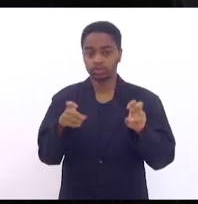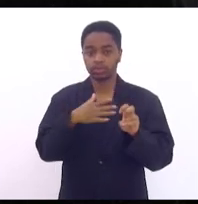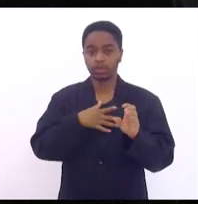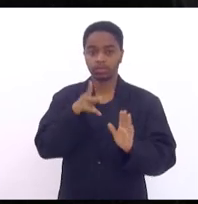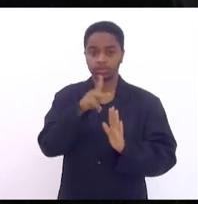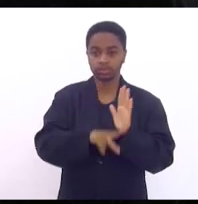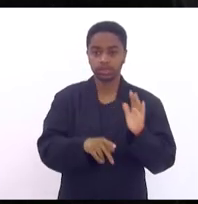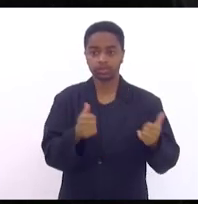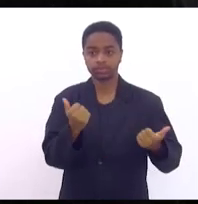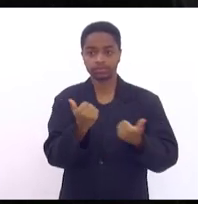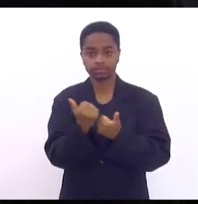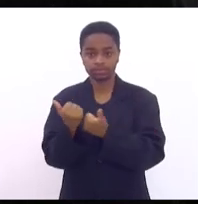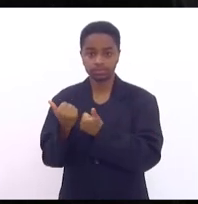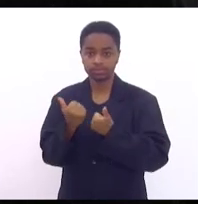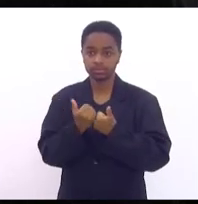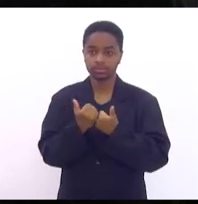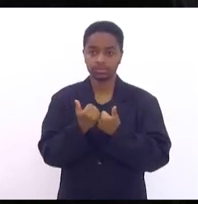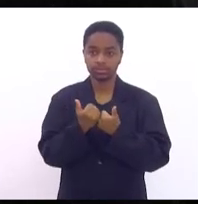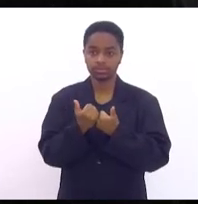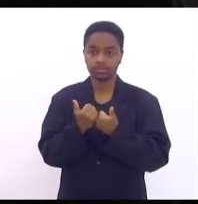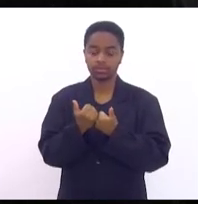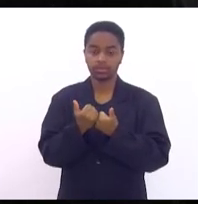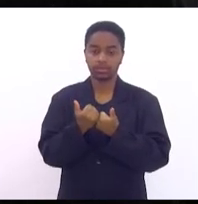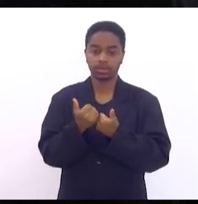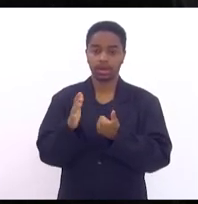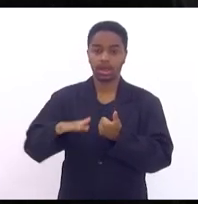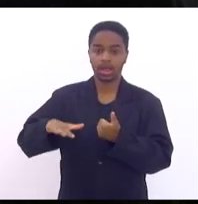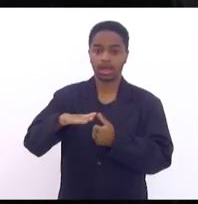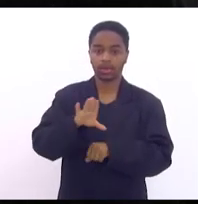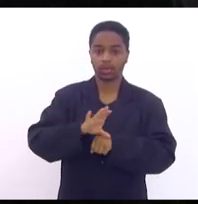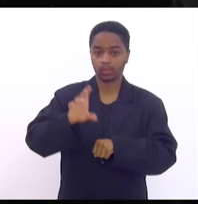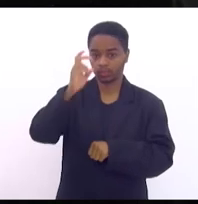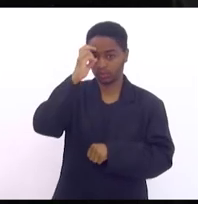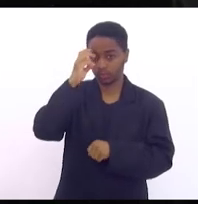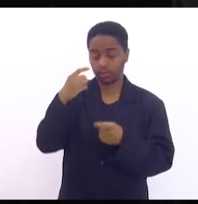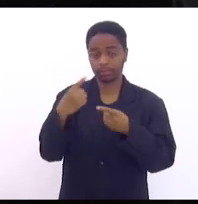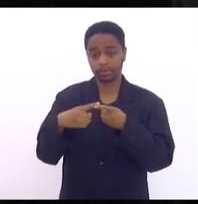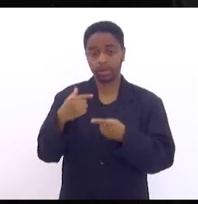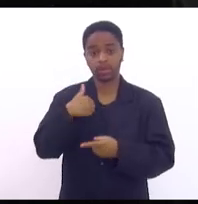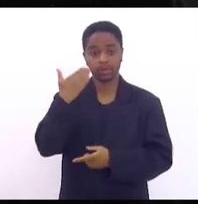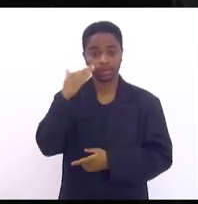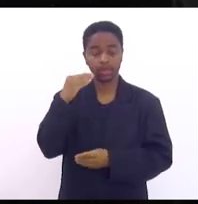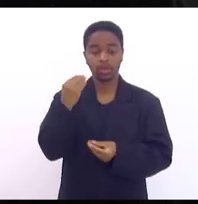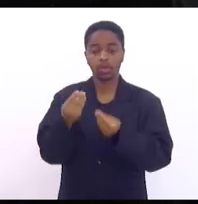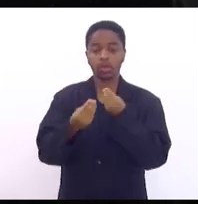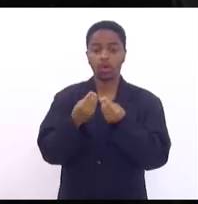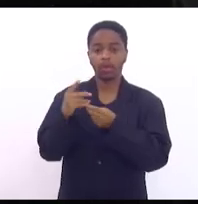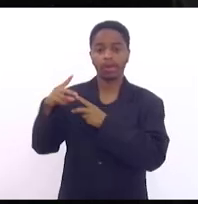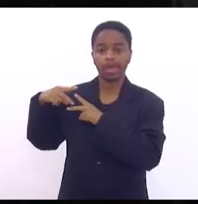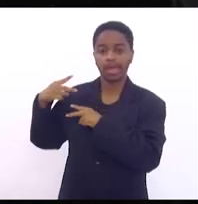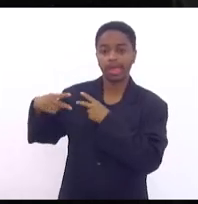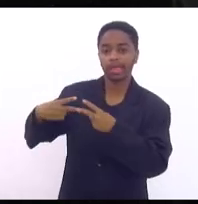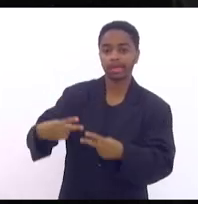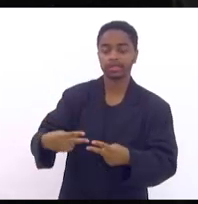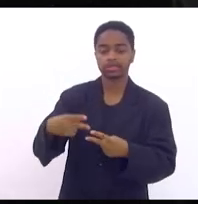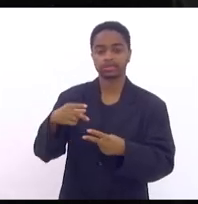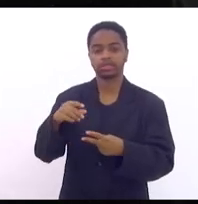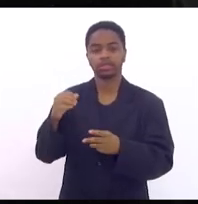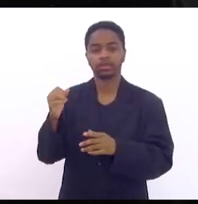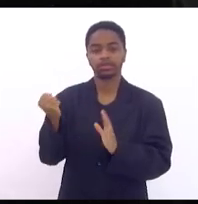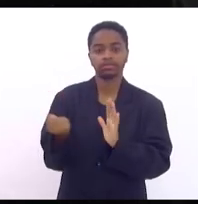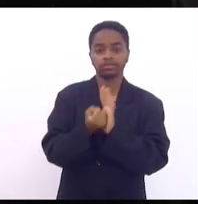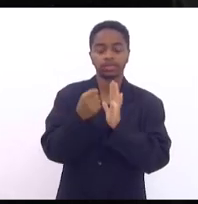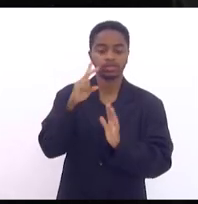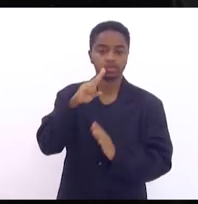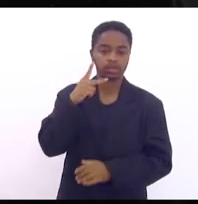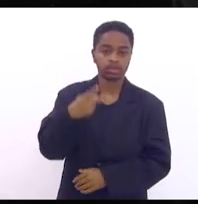apoio aos eventos de pequeno porte da cultura, é por entender a herança histórica que o Estado do Rio de Janeiro tem